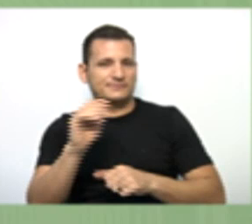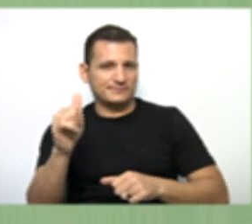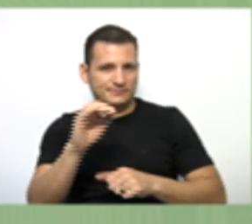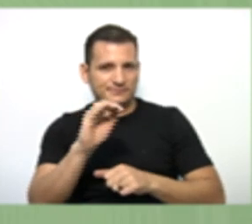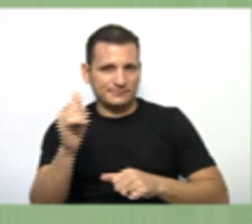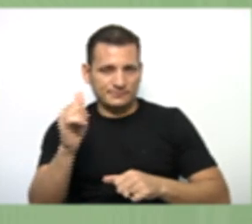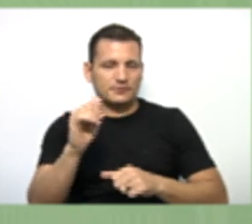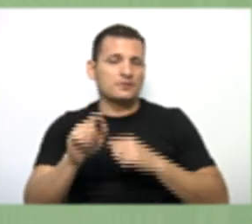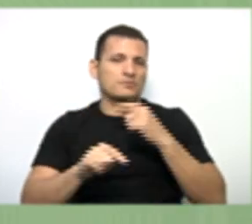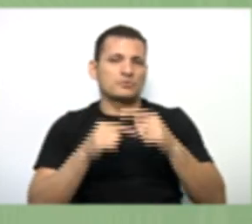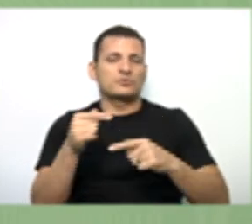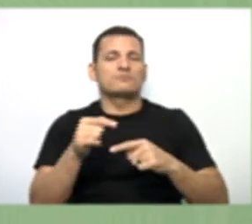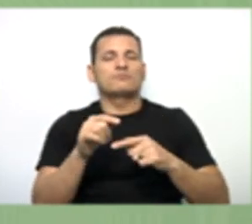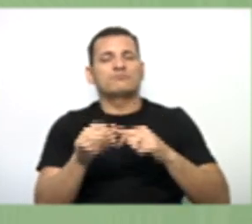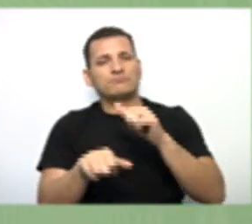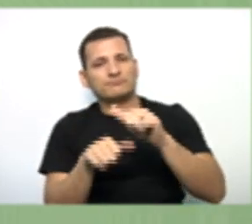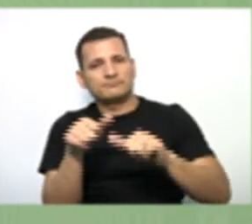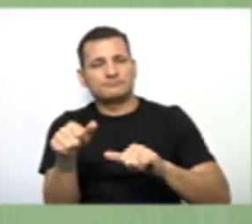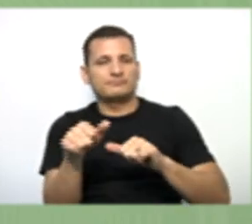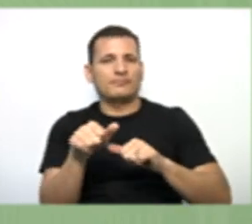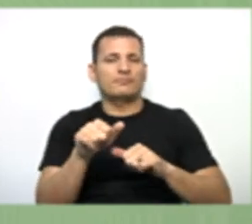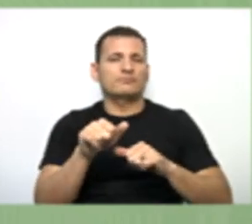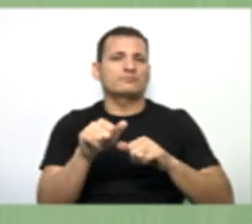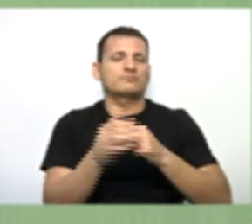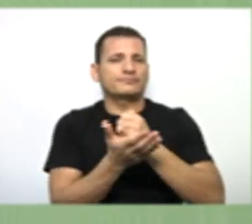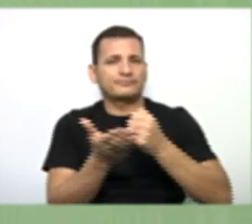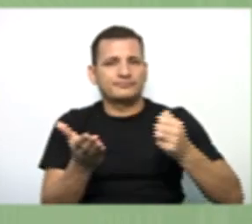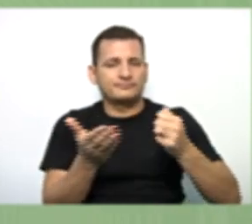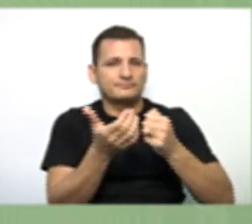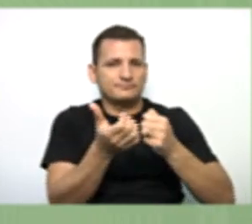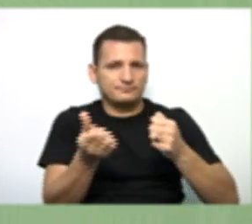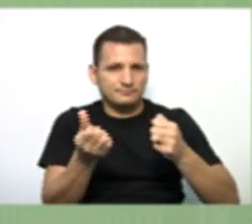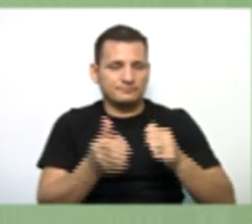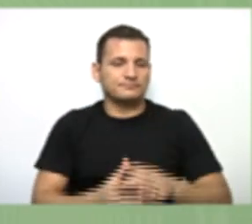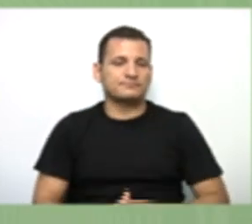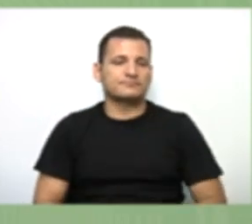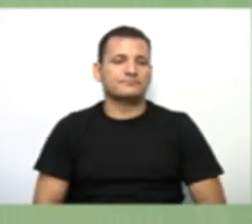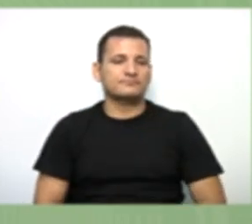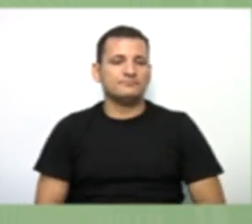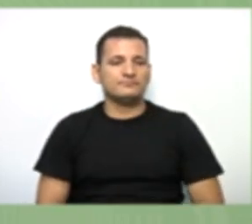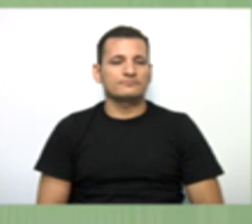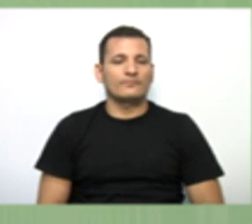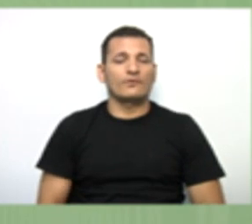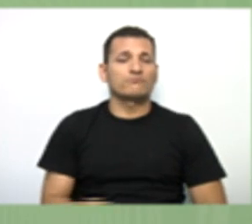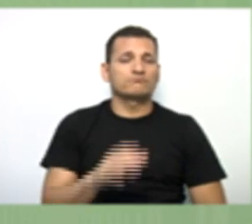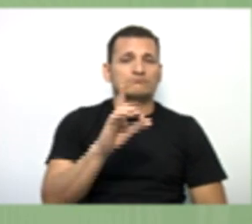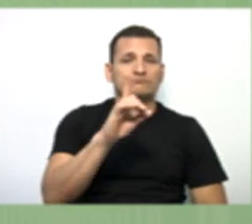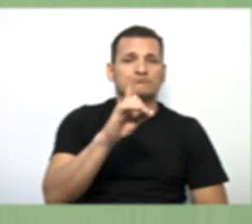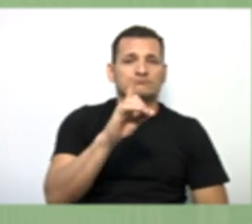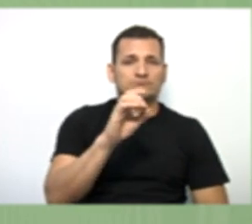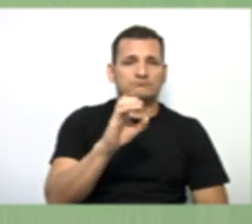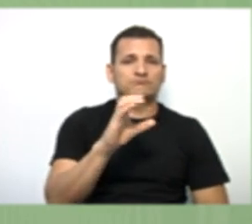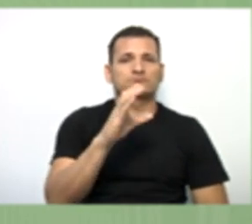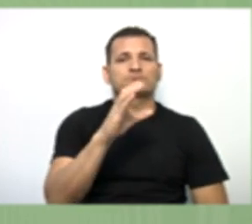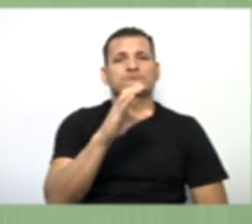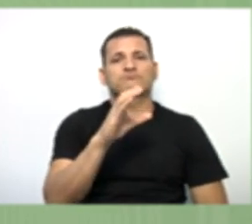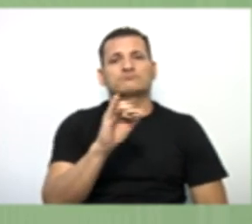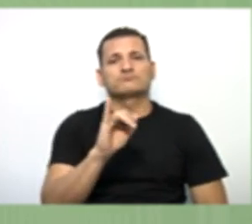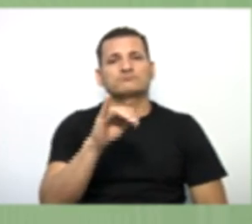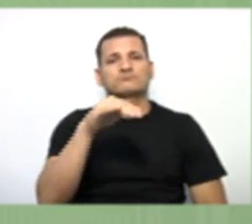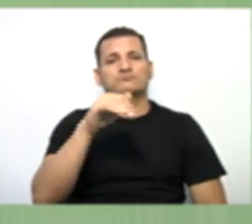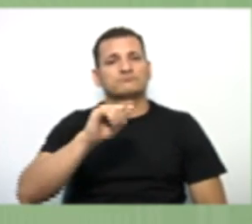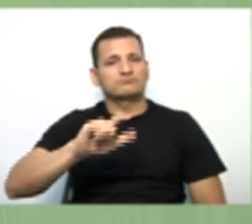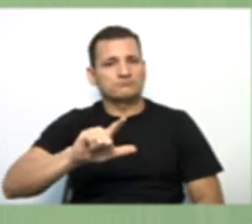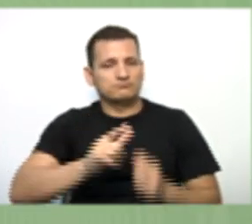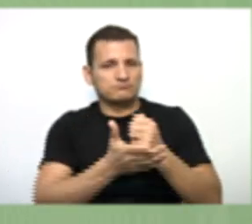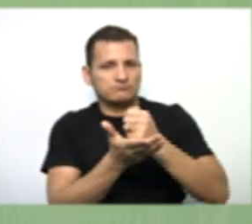eu faço para o hexadecimal. Vamos fazer essa tabela? Eu tenho o número decimal aqui, né? Essa é a minha